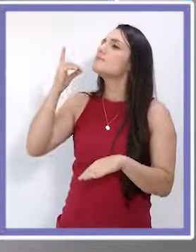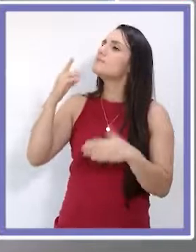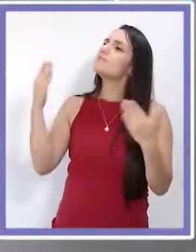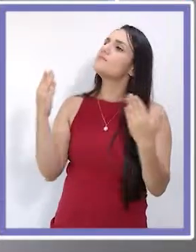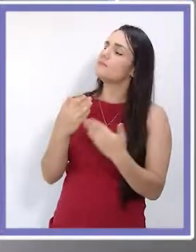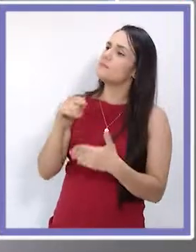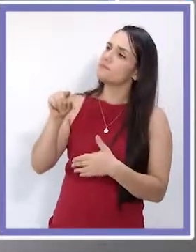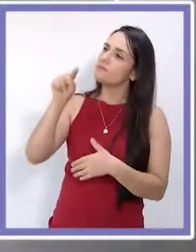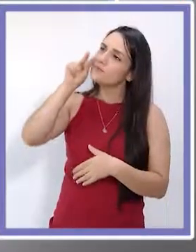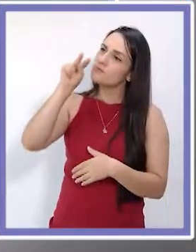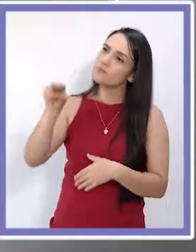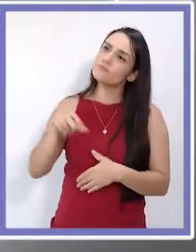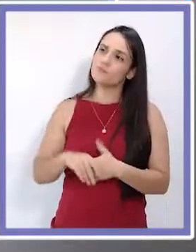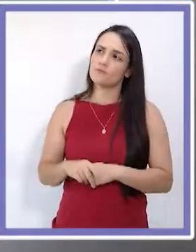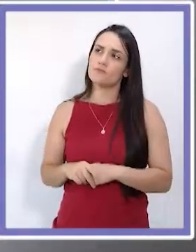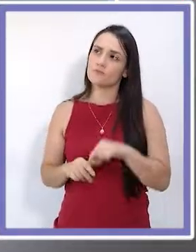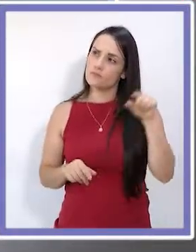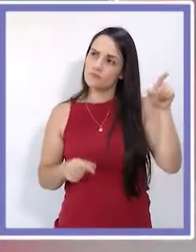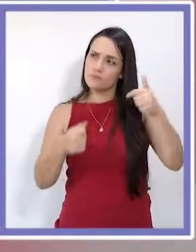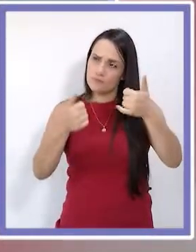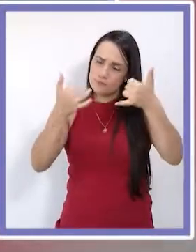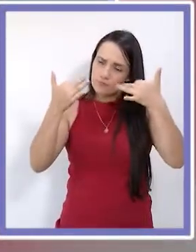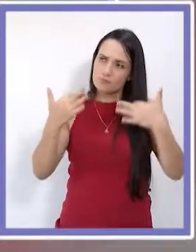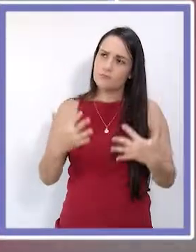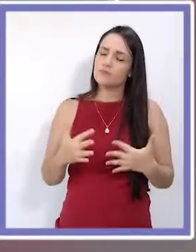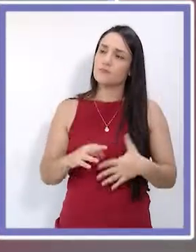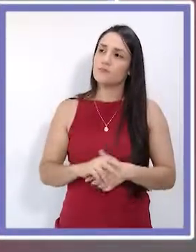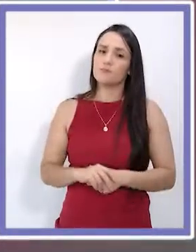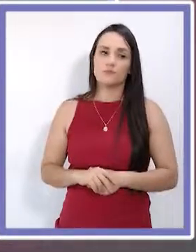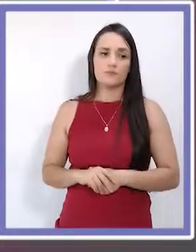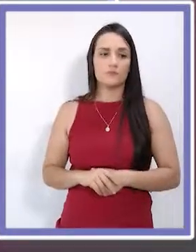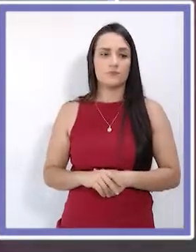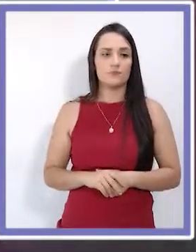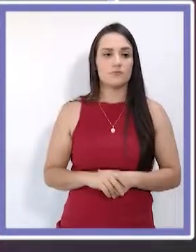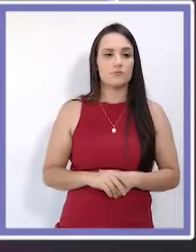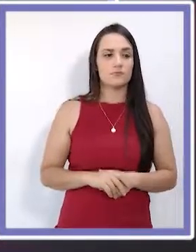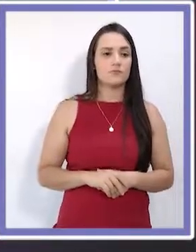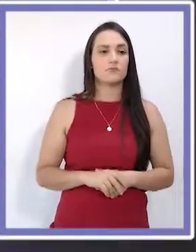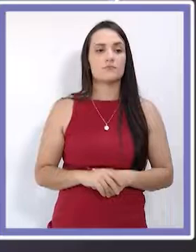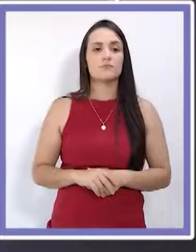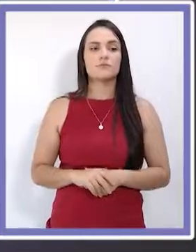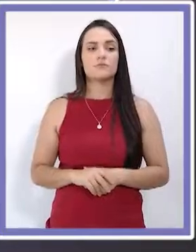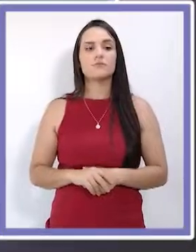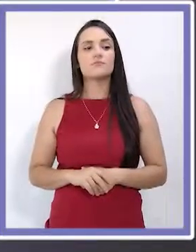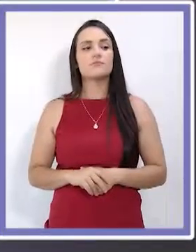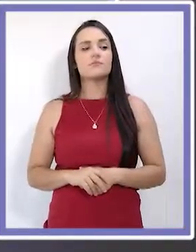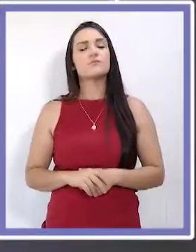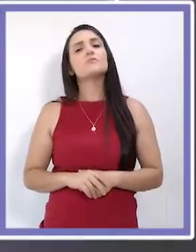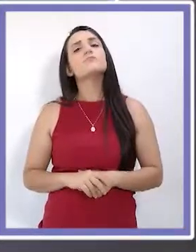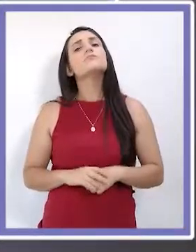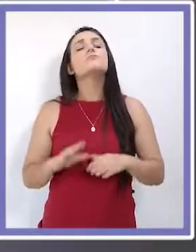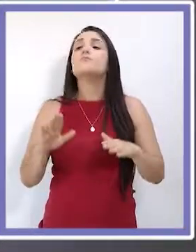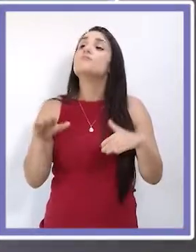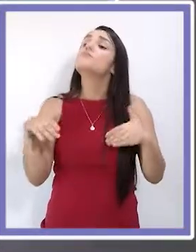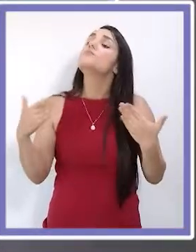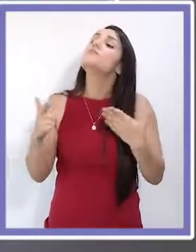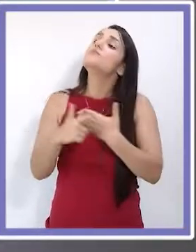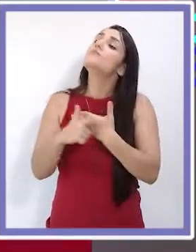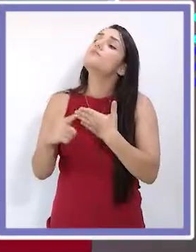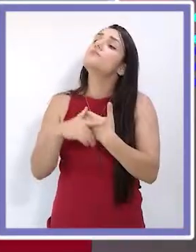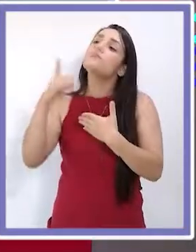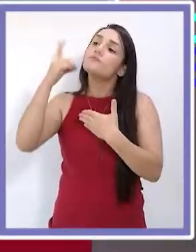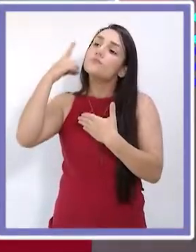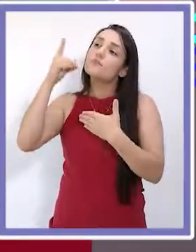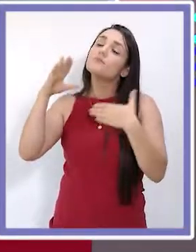Deputado, diante de todo esse cenário aí que a Claire comentou aqui com a gente agora, qual que é o papel